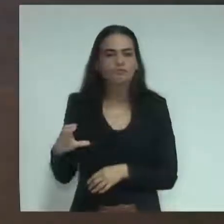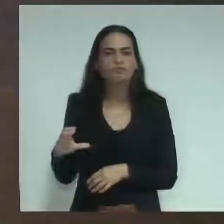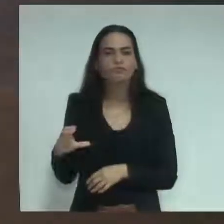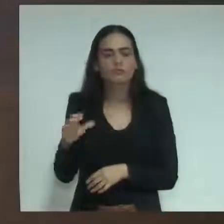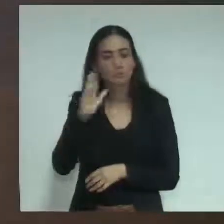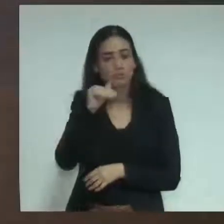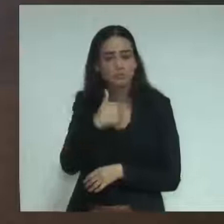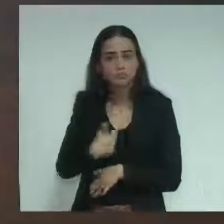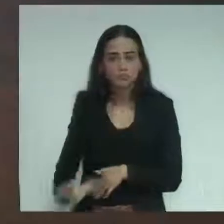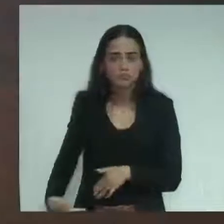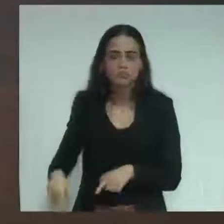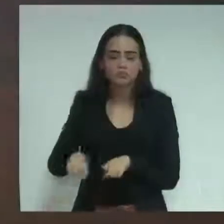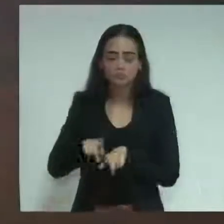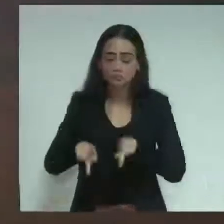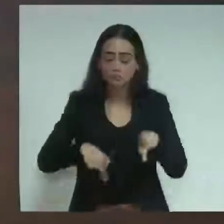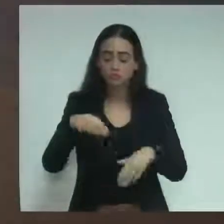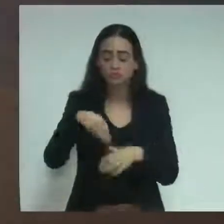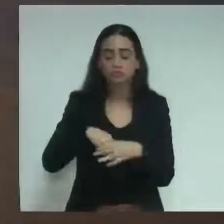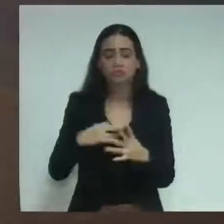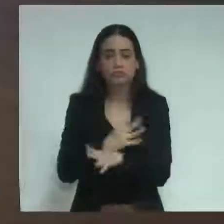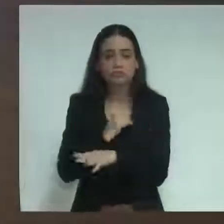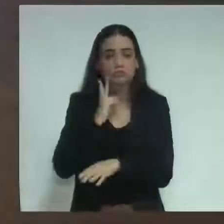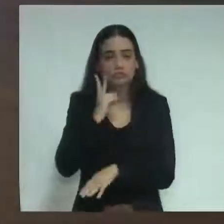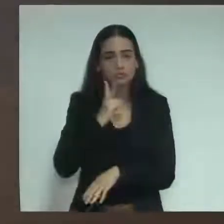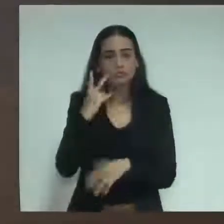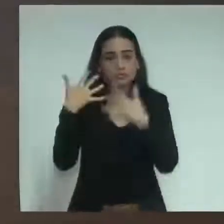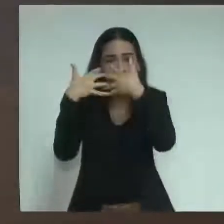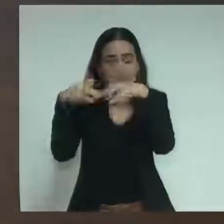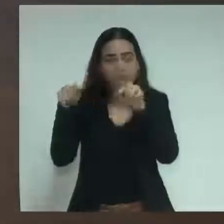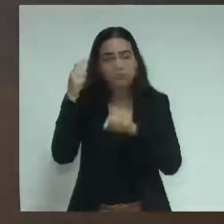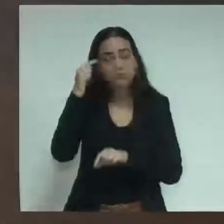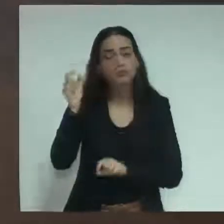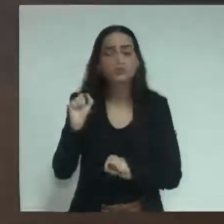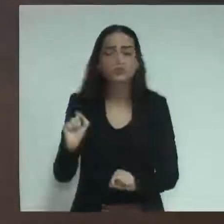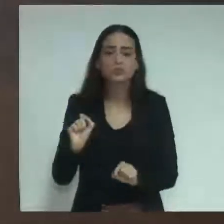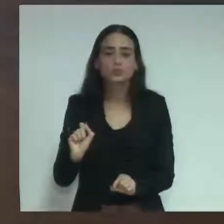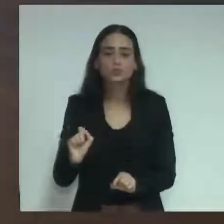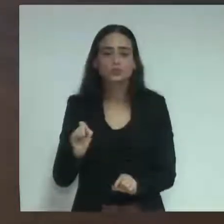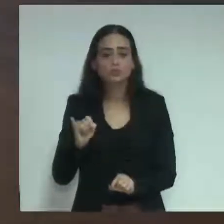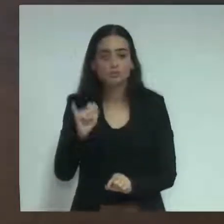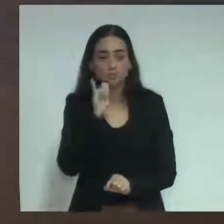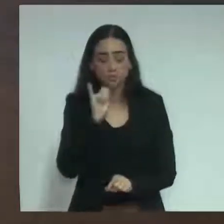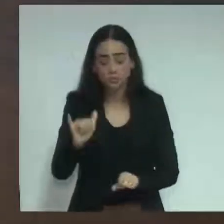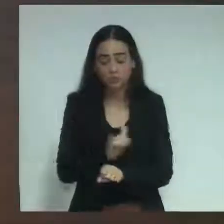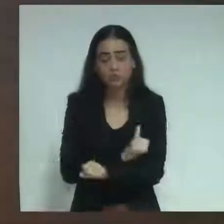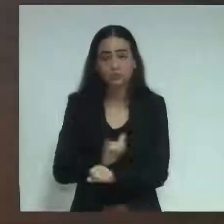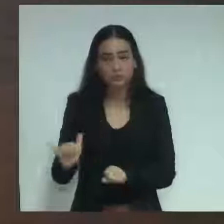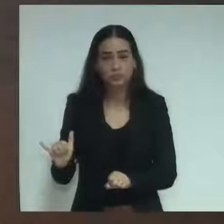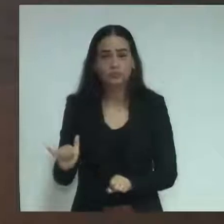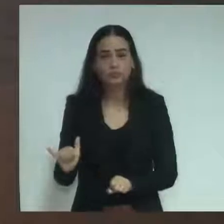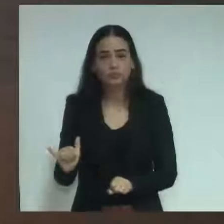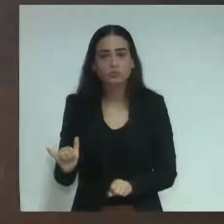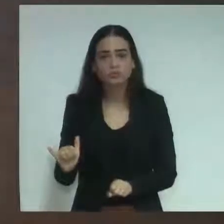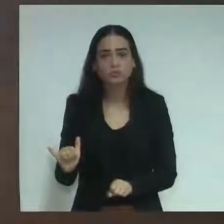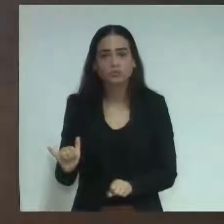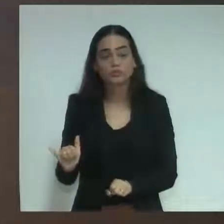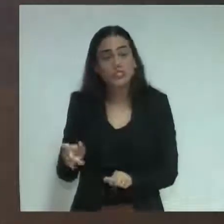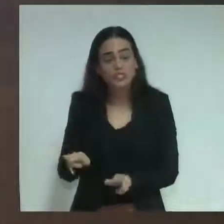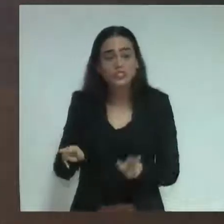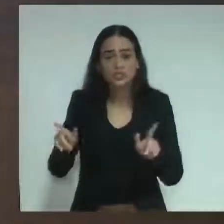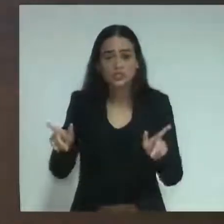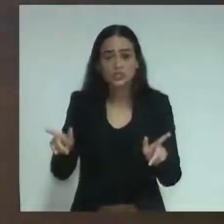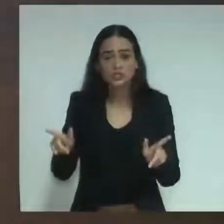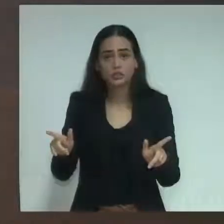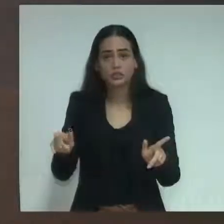e do próprio vinhedense, não é? A partir do momento que a gente busca uma alternativa para aquilo que vem